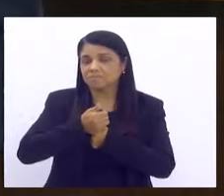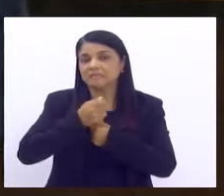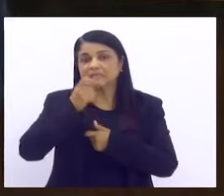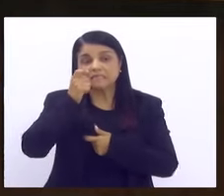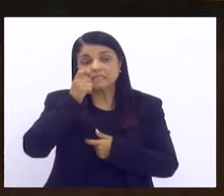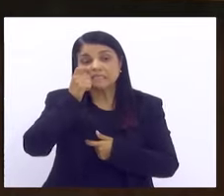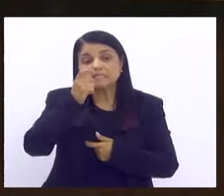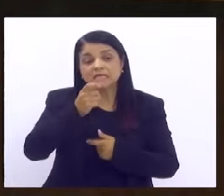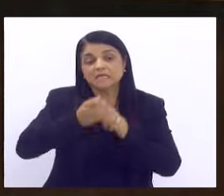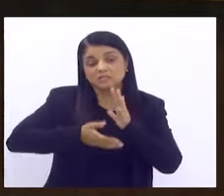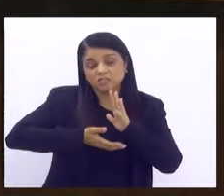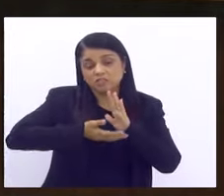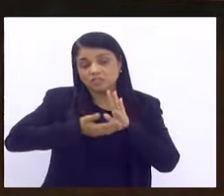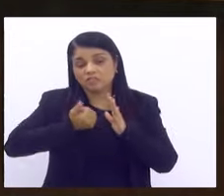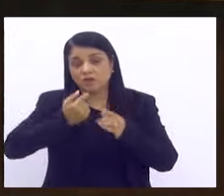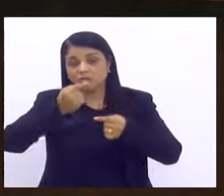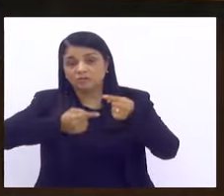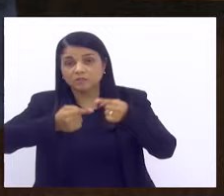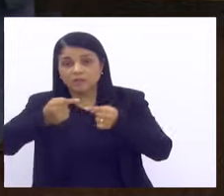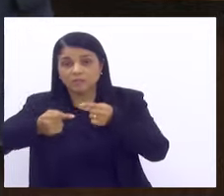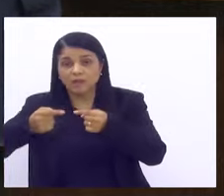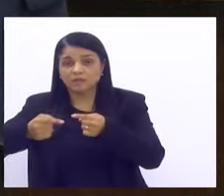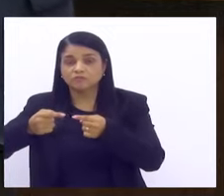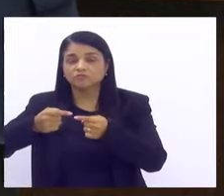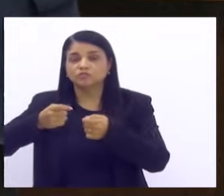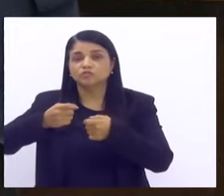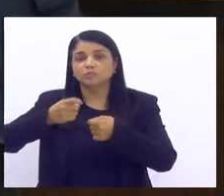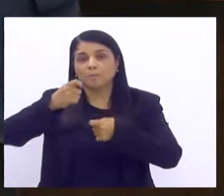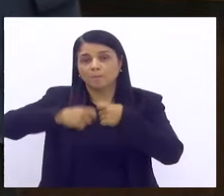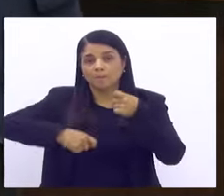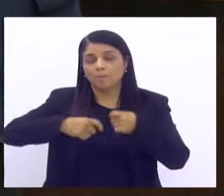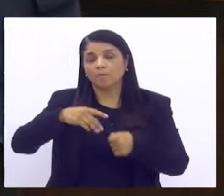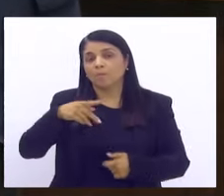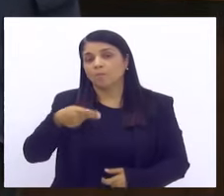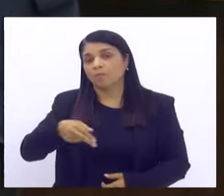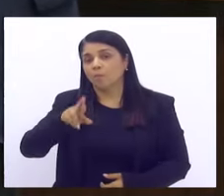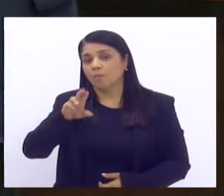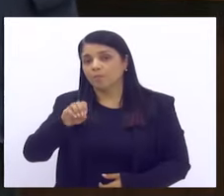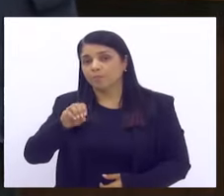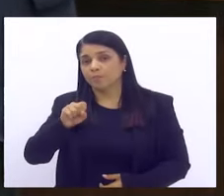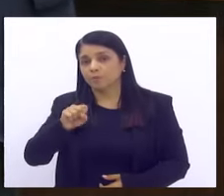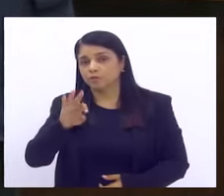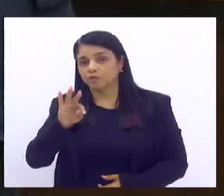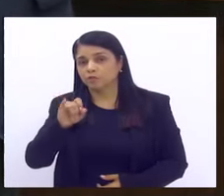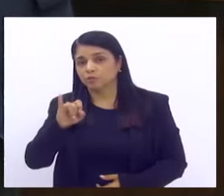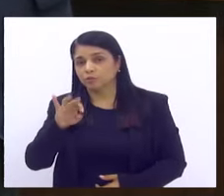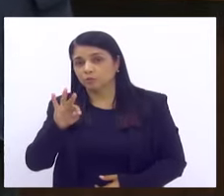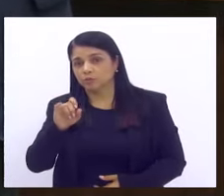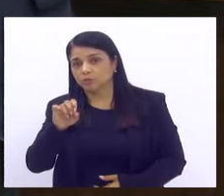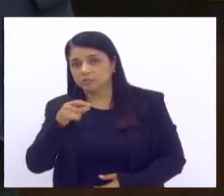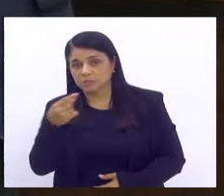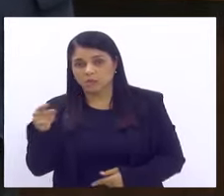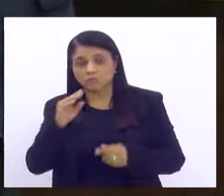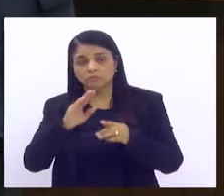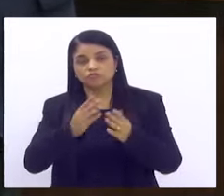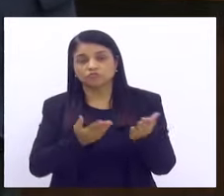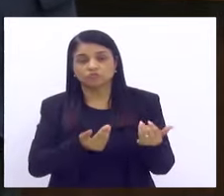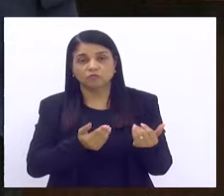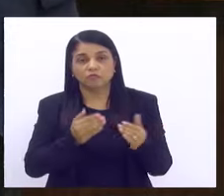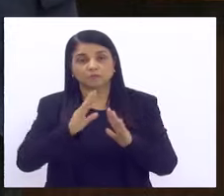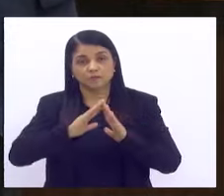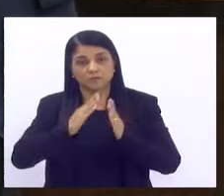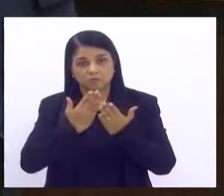interessa, retirar o debate de prostituição infanto-juvenil da escola. A quem interessa, retirar o debate